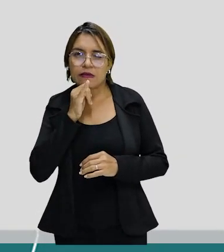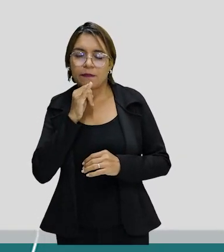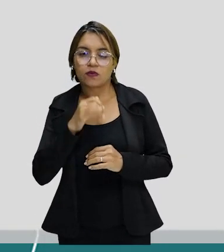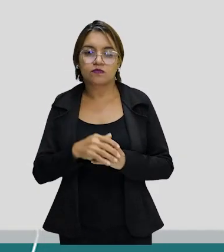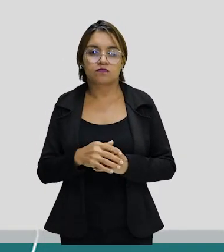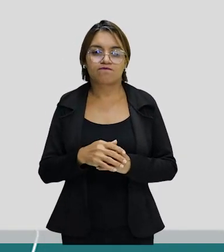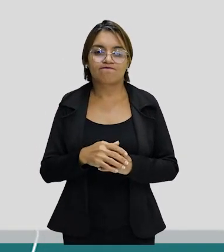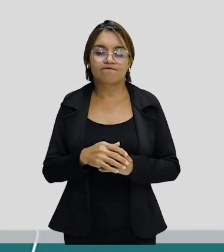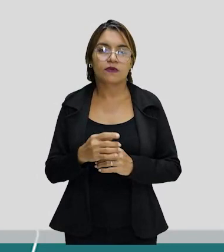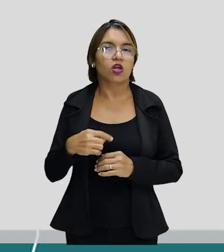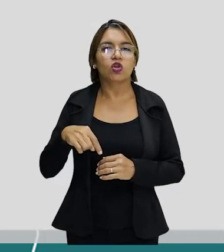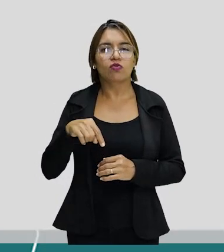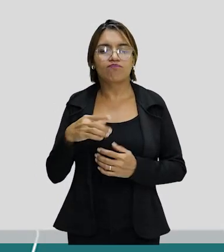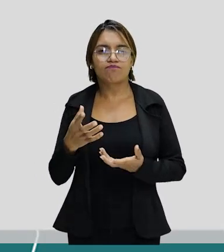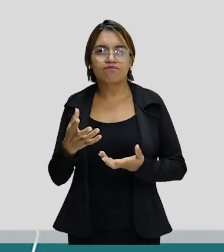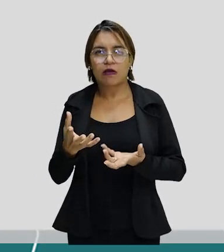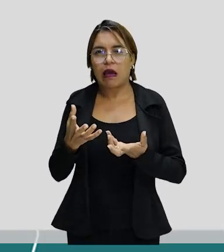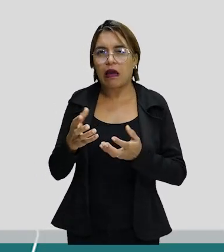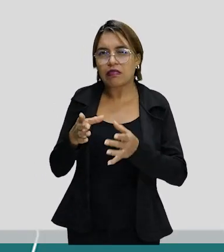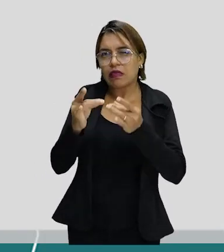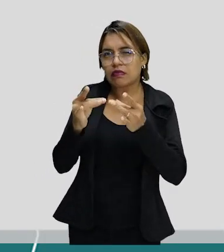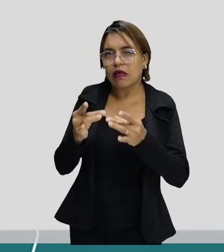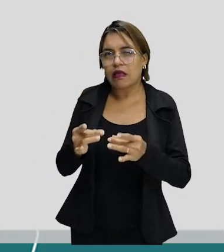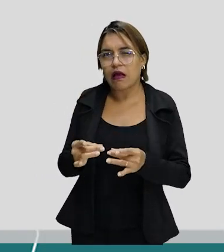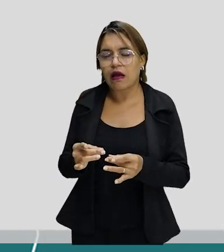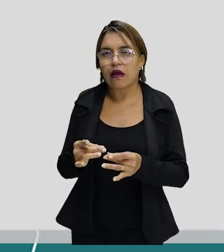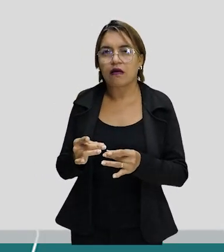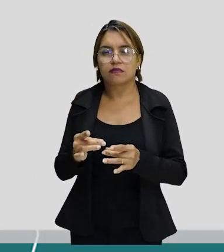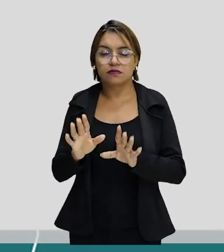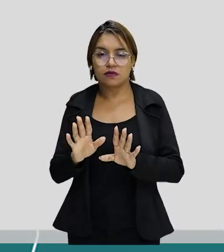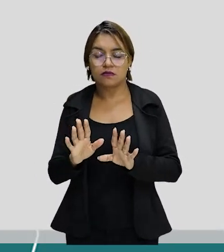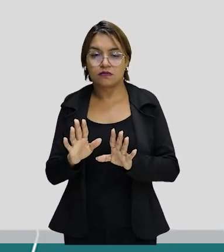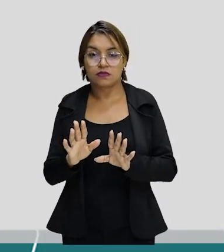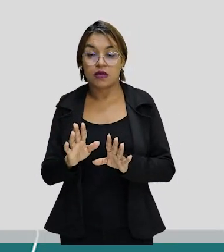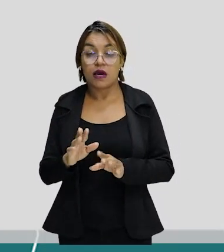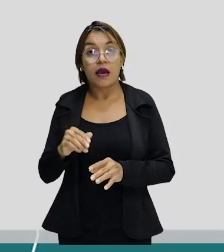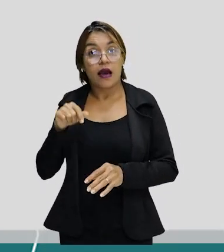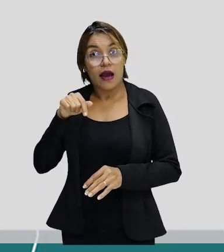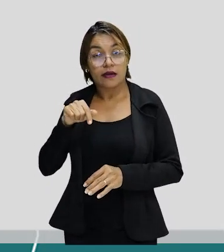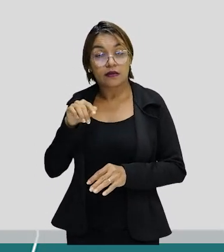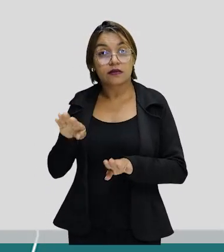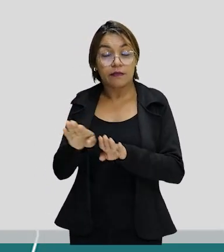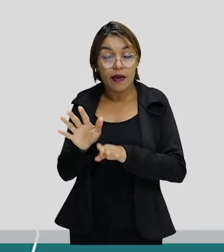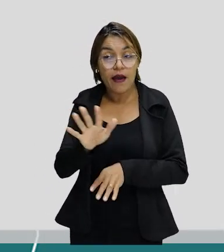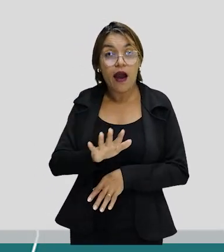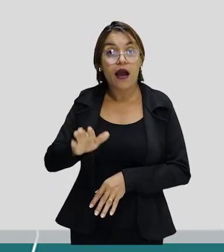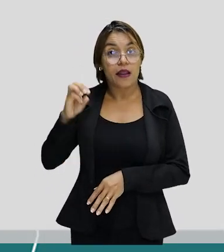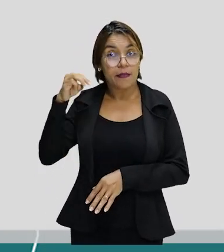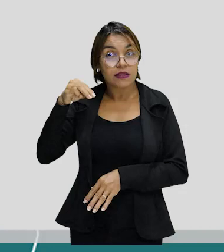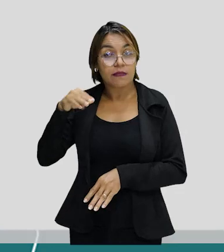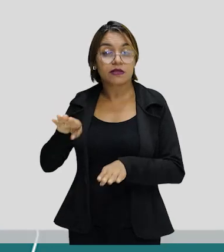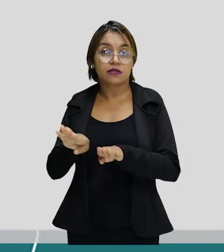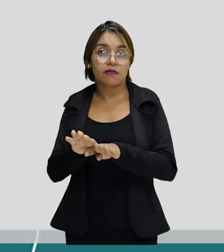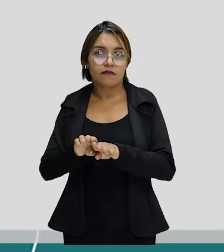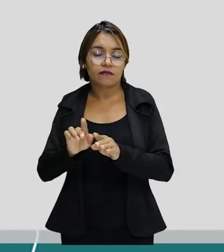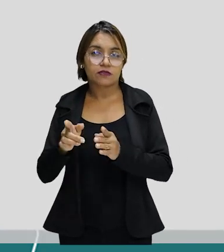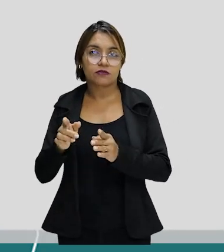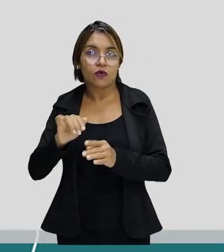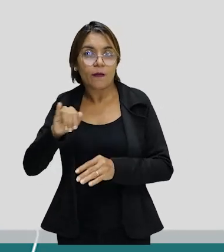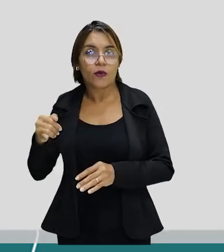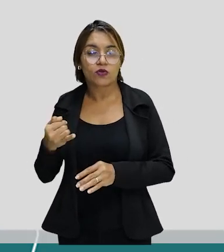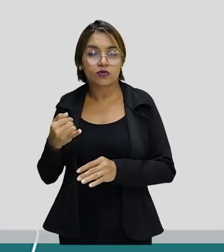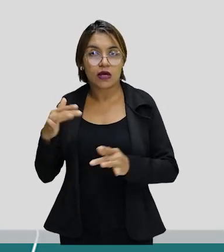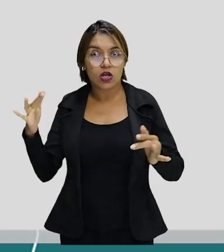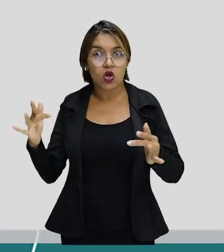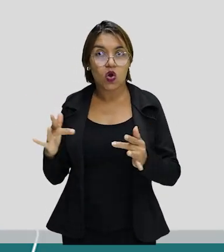tanto, ok? Este elemento aqui também pertence à matemática, vocês vão ter a oportunidade de ter contato na matemática com isso